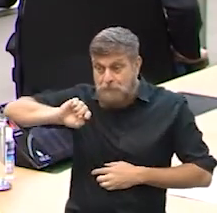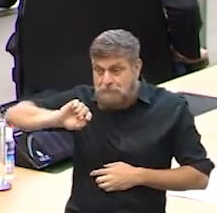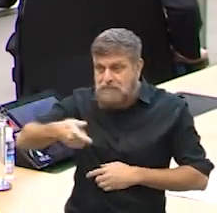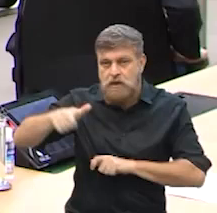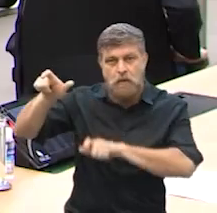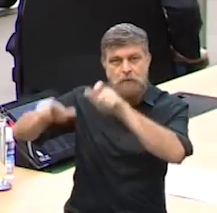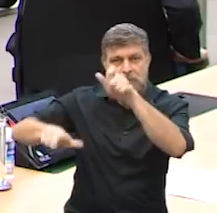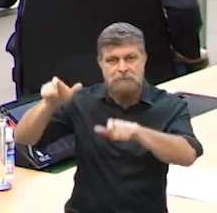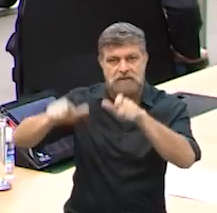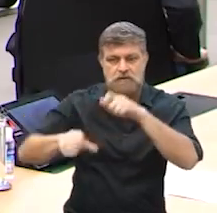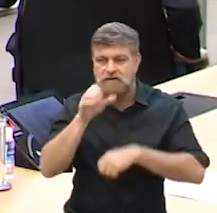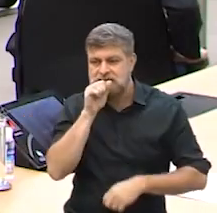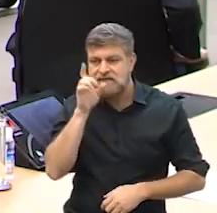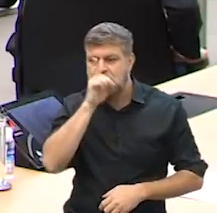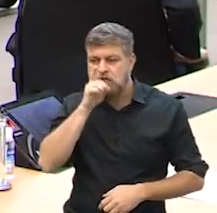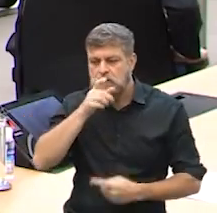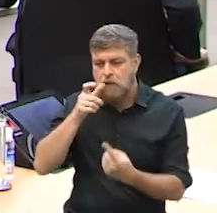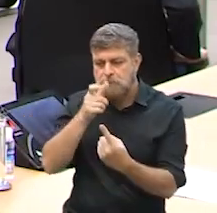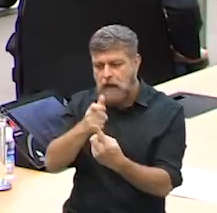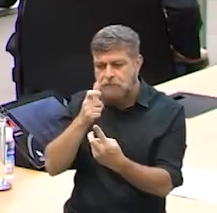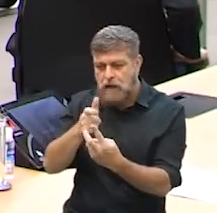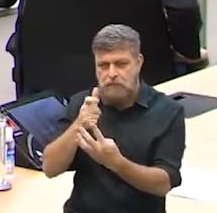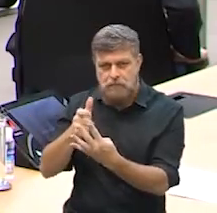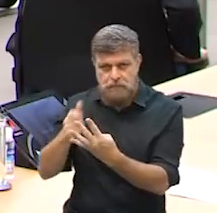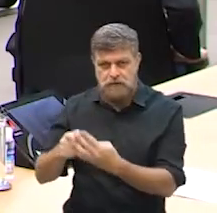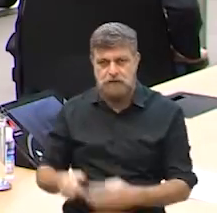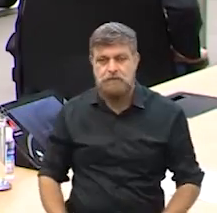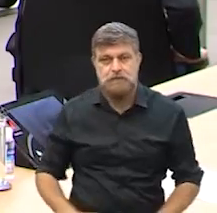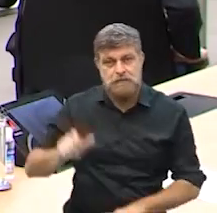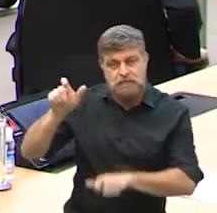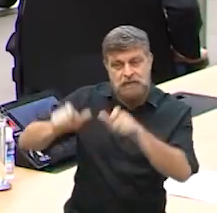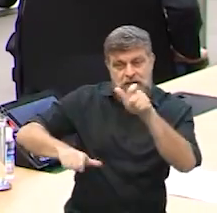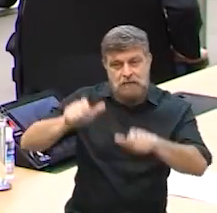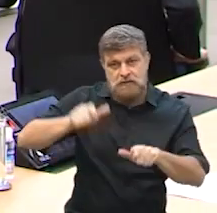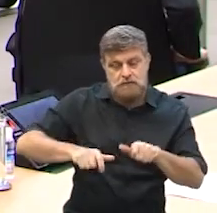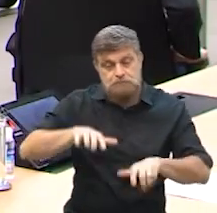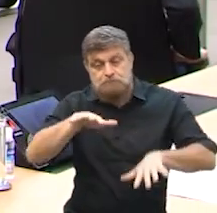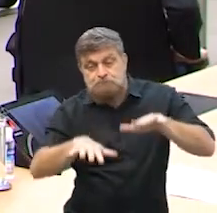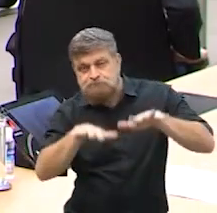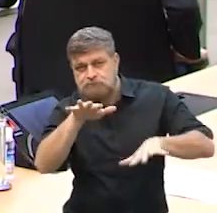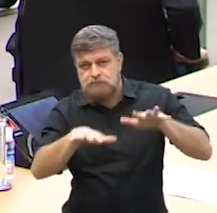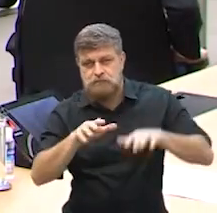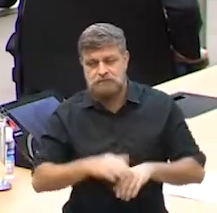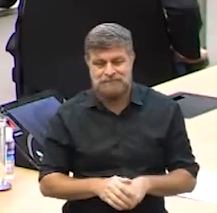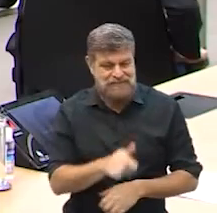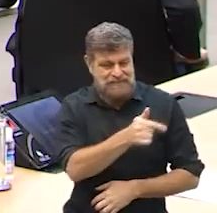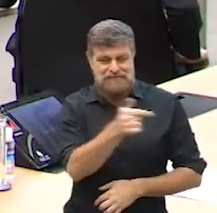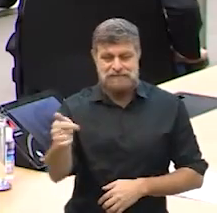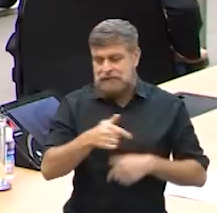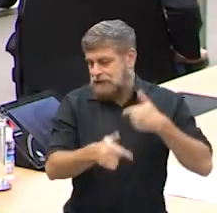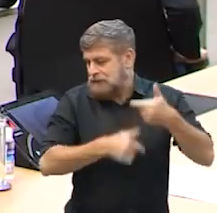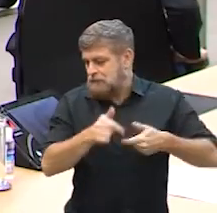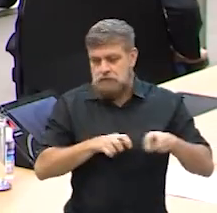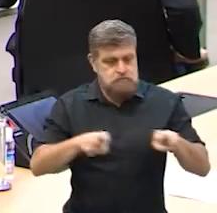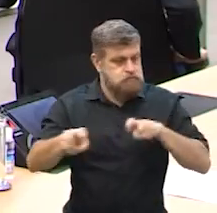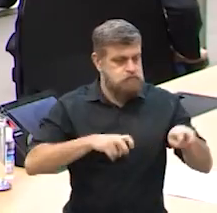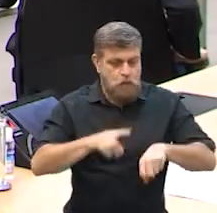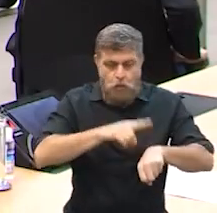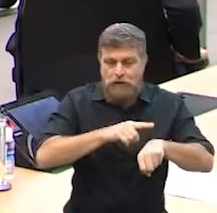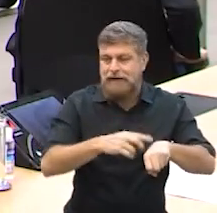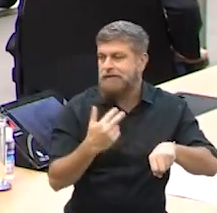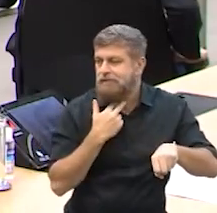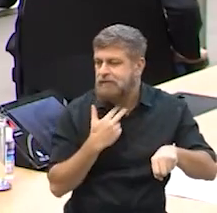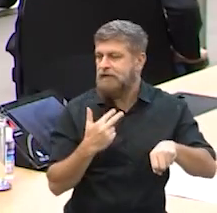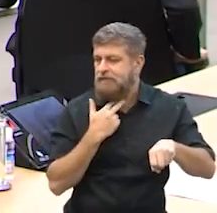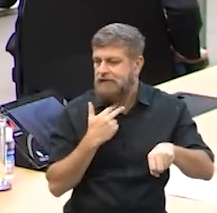pessoas no final de semana. É muita gente, aquelas pessoas que às vezes no meio da semana trabalham, o horário